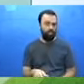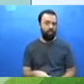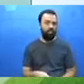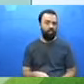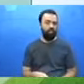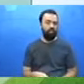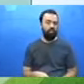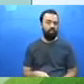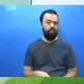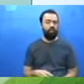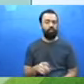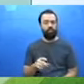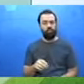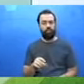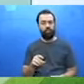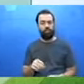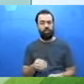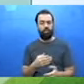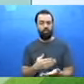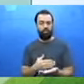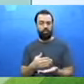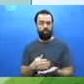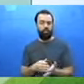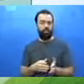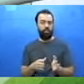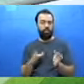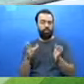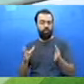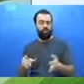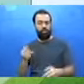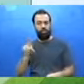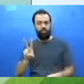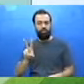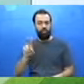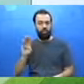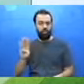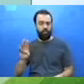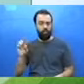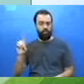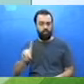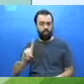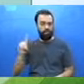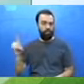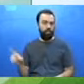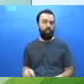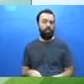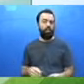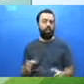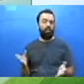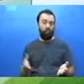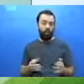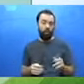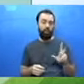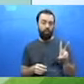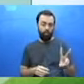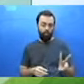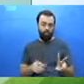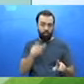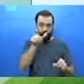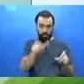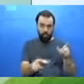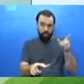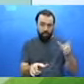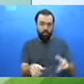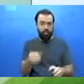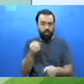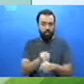de valores. Aqui, dois pedreiros, gente, olha, diminuiu o dia. Olha que interessante. Por quê,